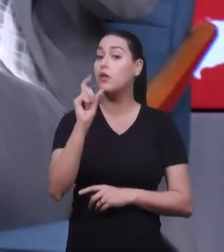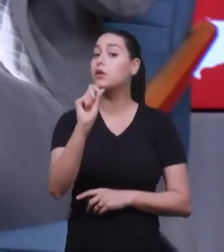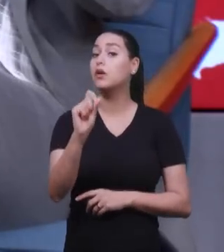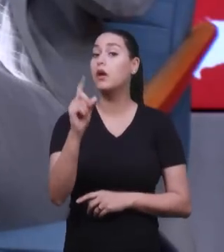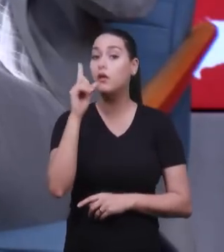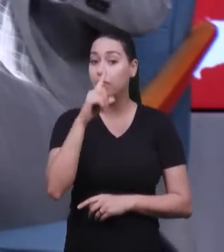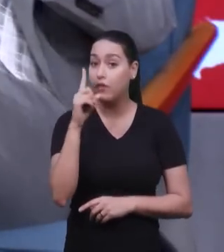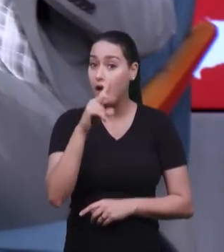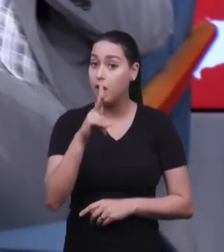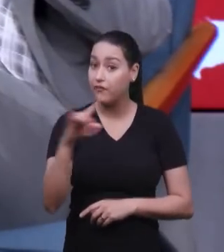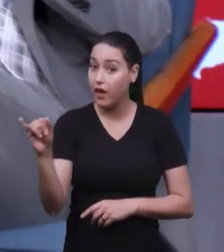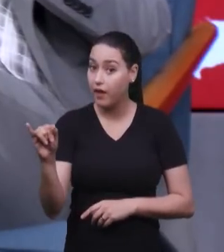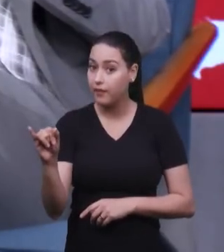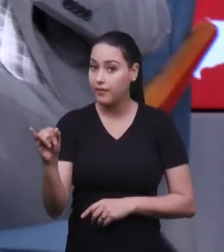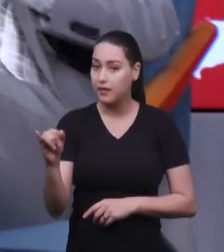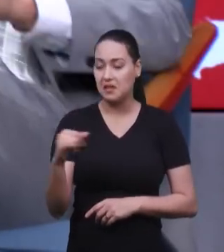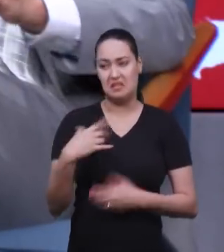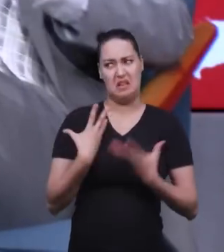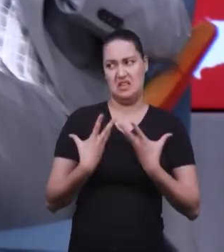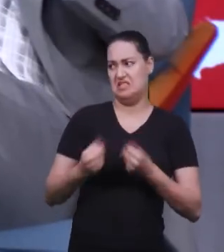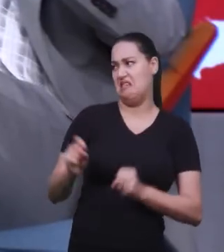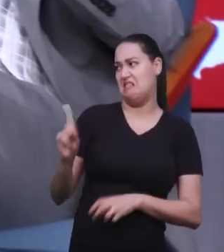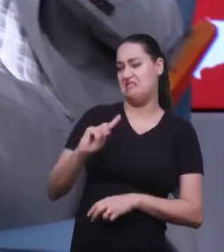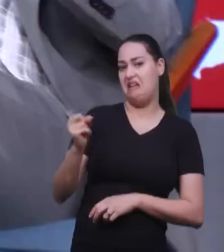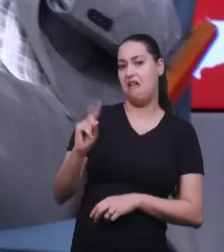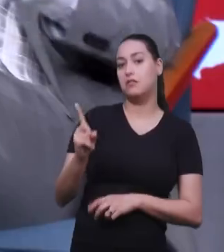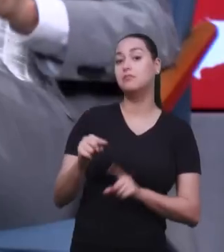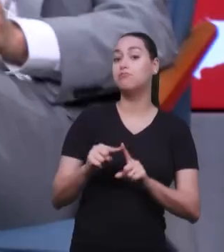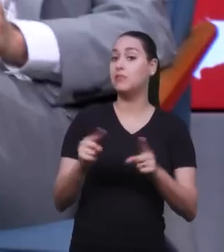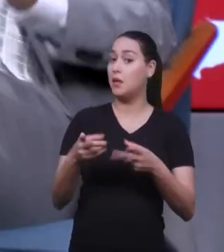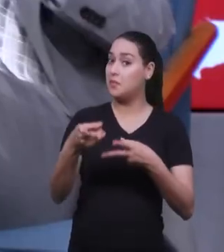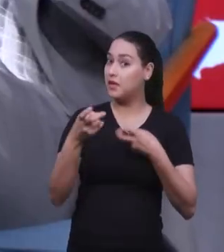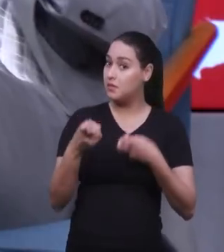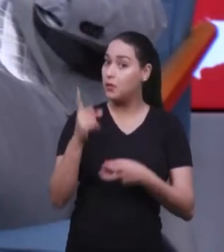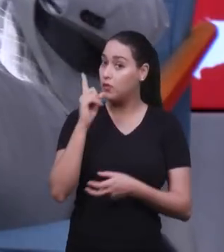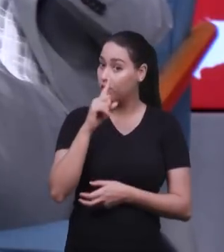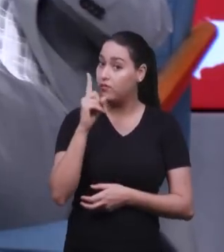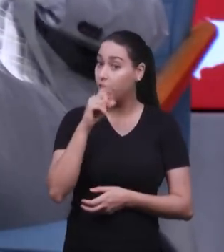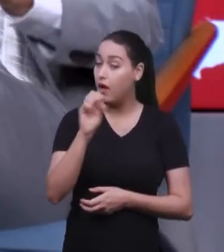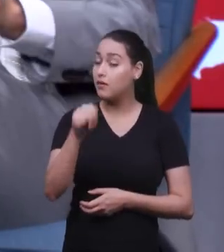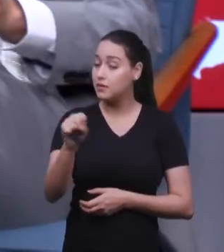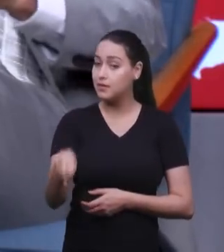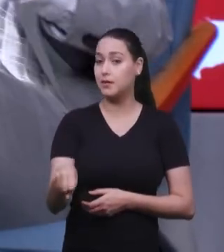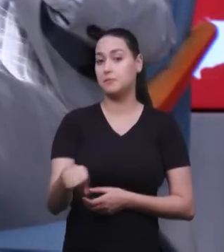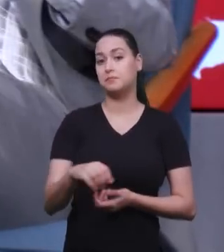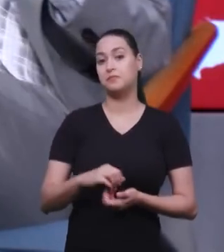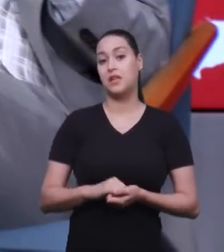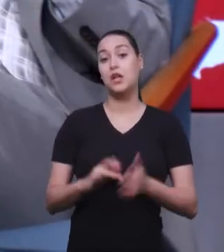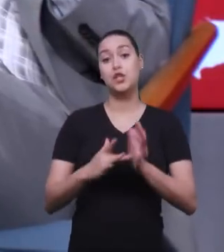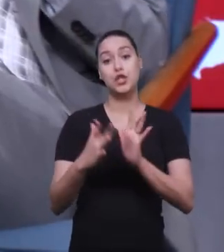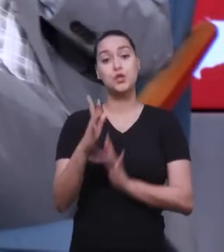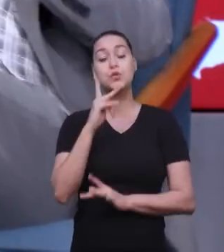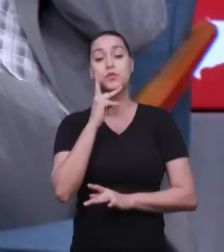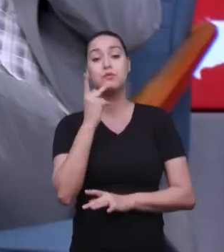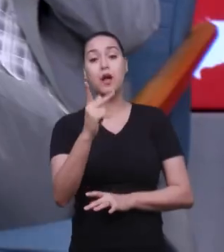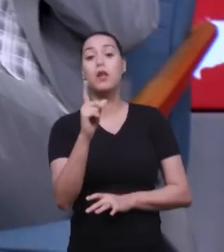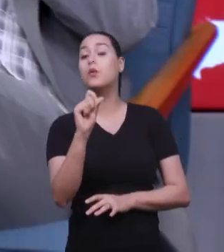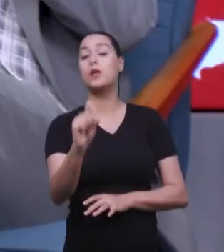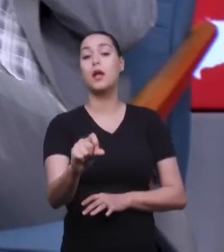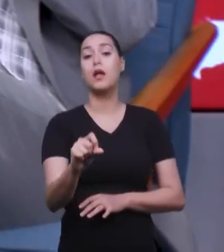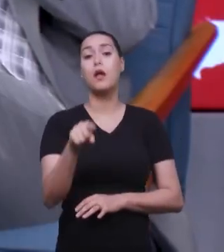aquilo e ele falha. É por isso que Jesus disse: quando você era mais